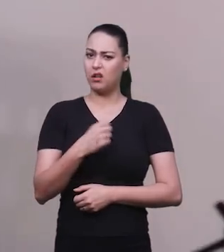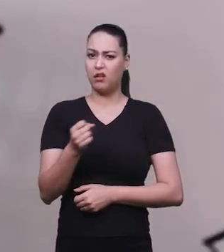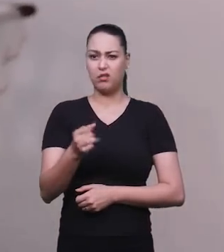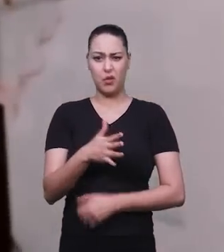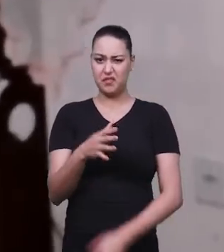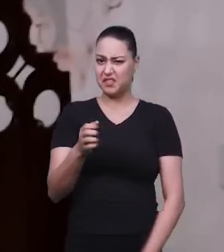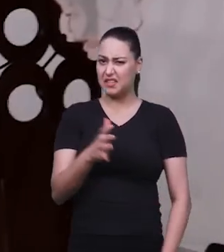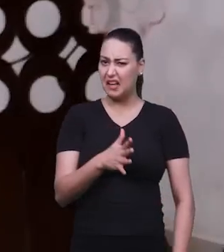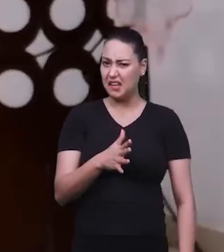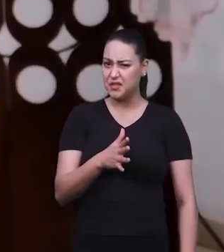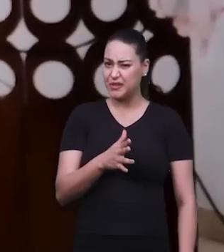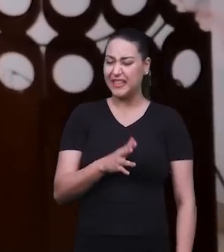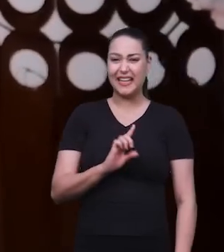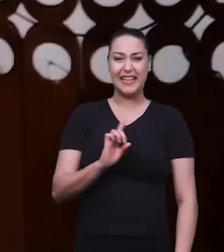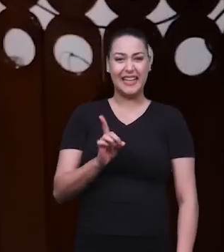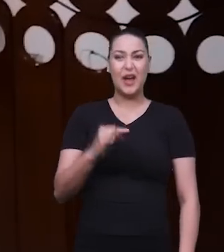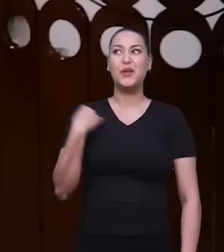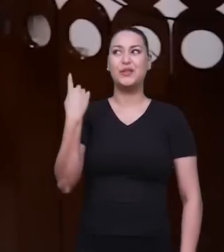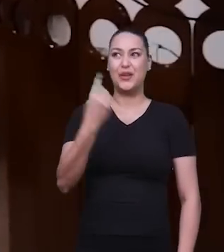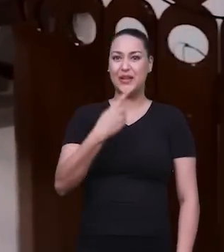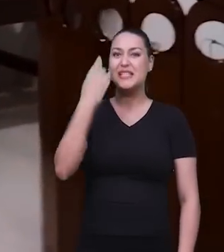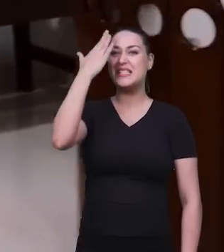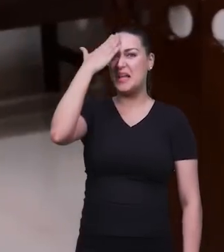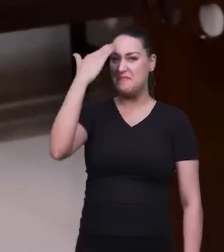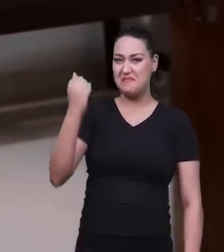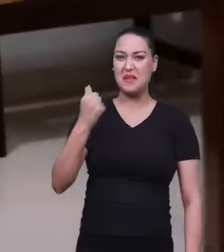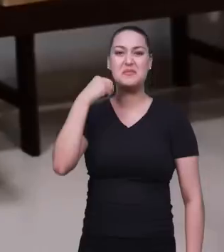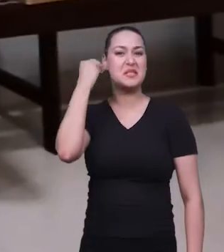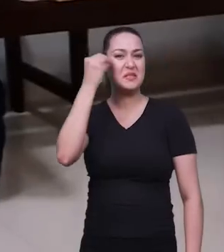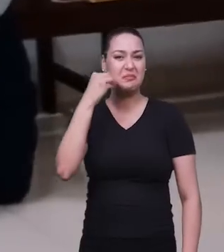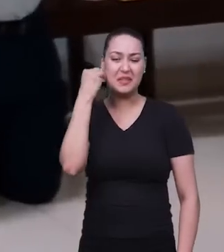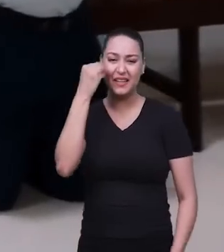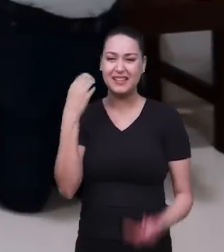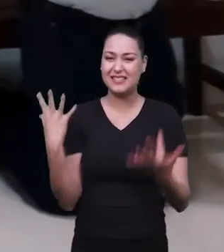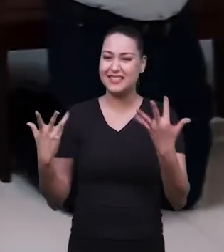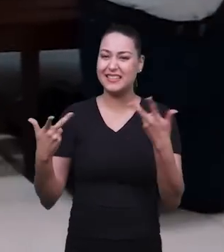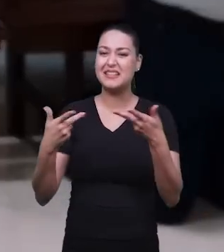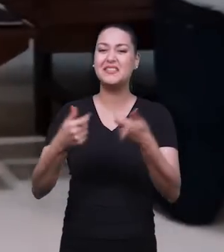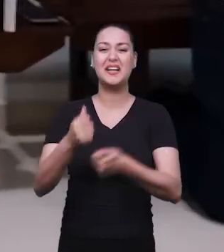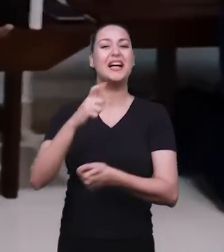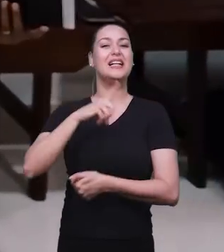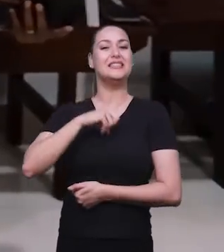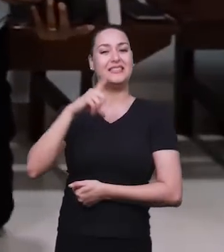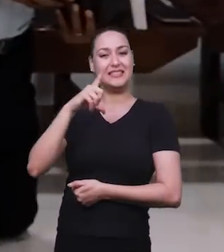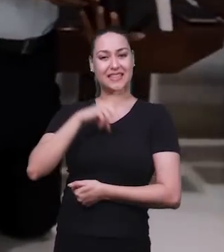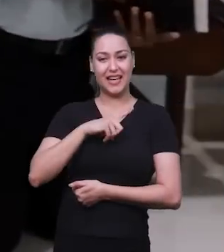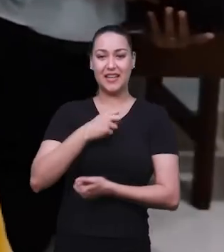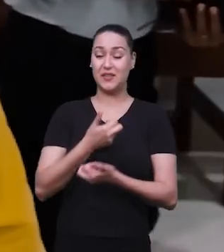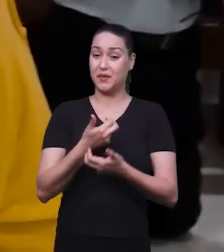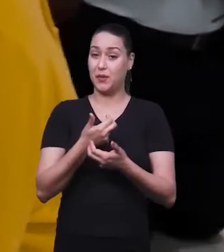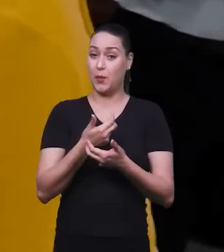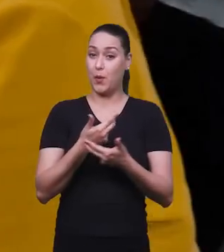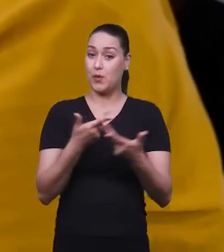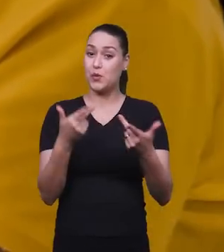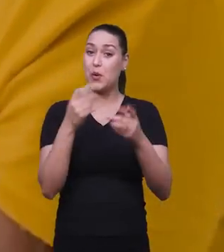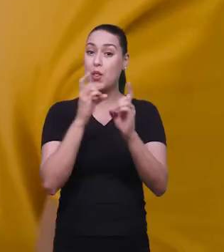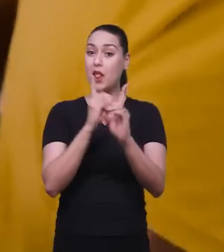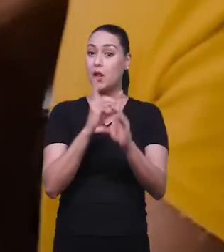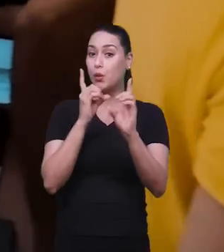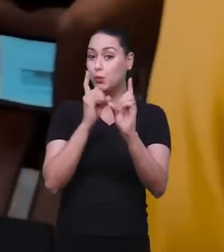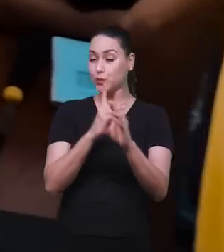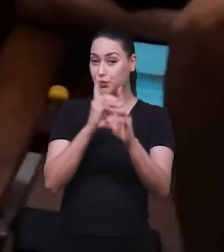é novidade alguma, mas temos vivido experiências assim notáveis com aquilo que é a